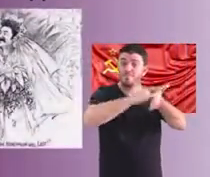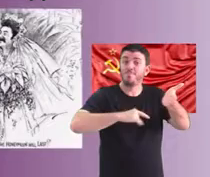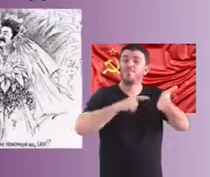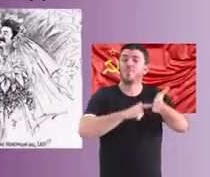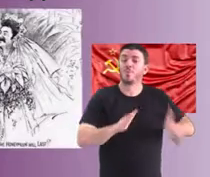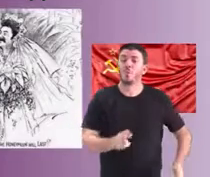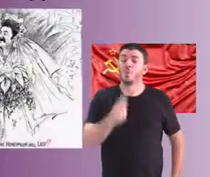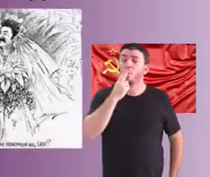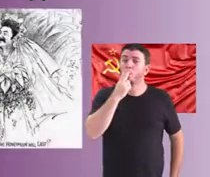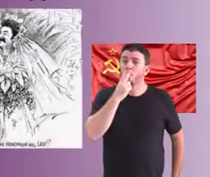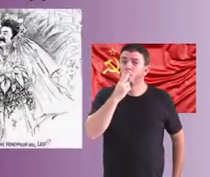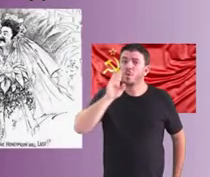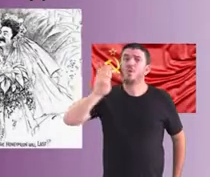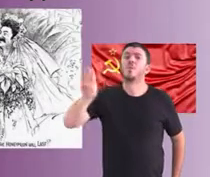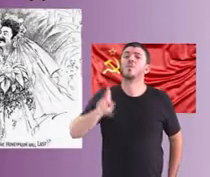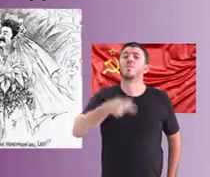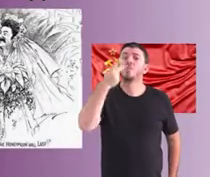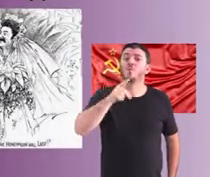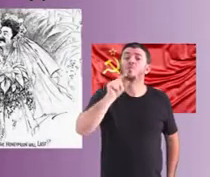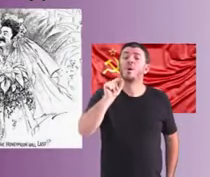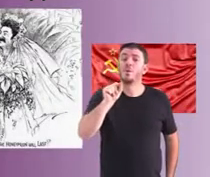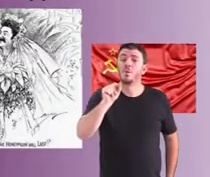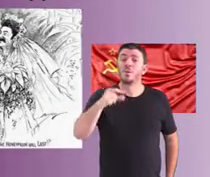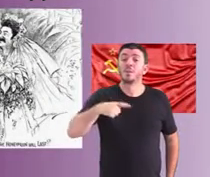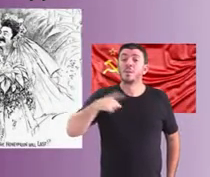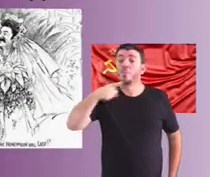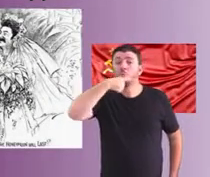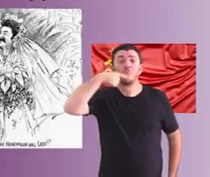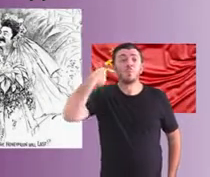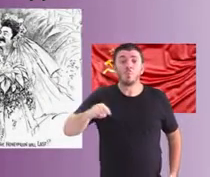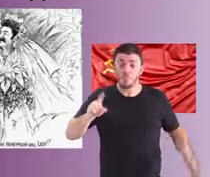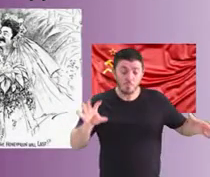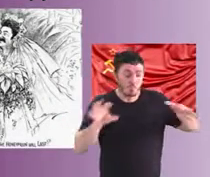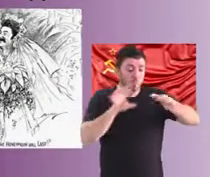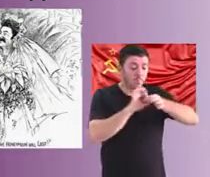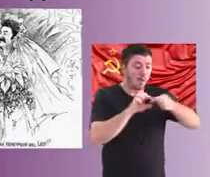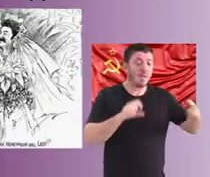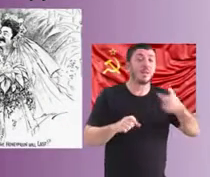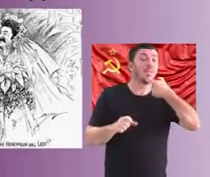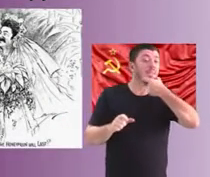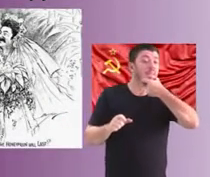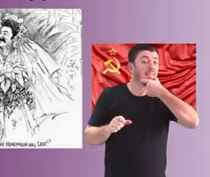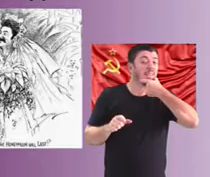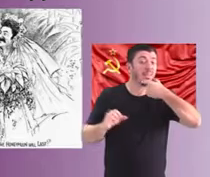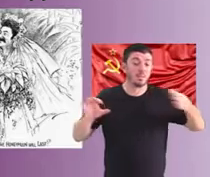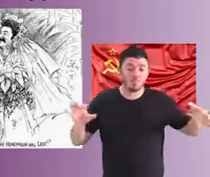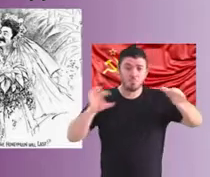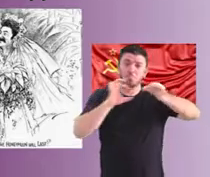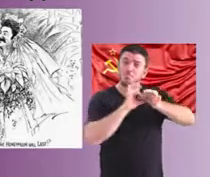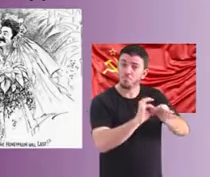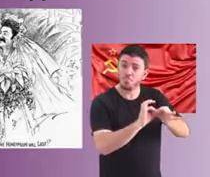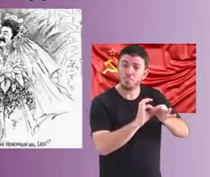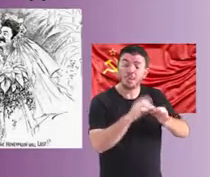que os soviéticos fizessem uma aliança com a Grã-Bretanha, e Stalin tentava evitar a invasão do país pelas